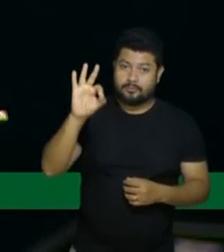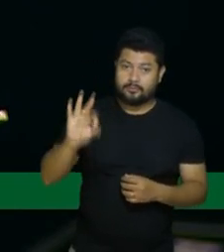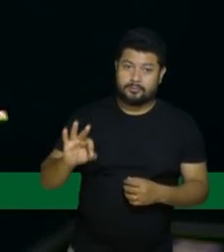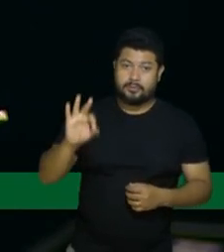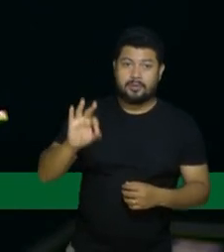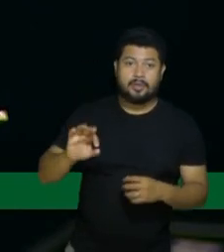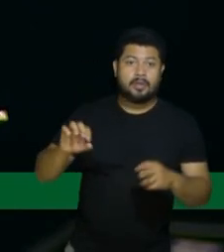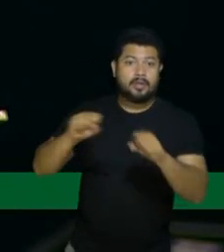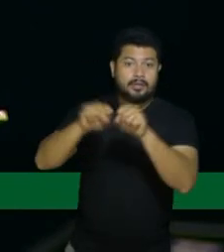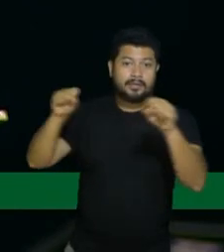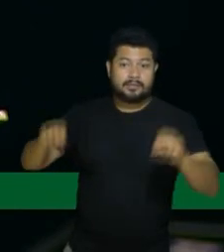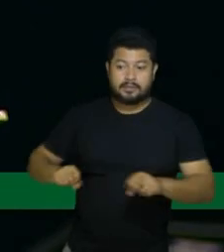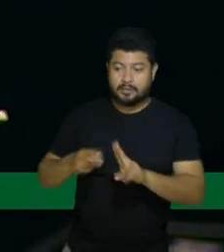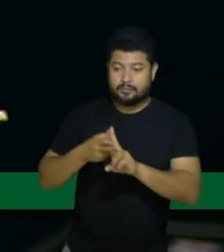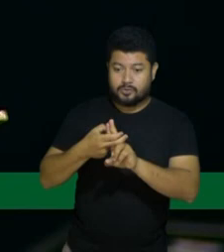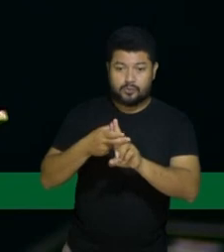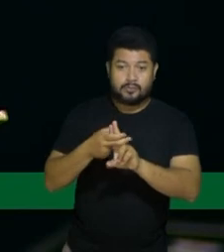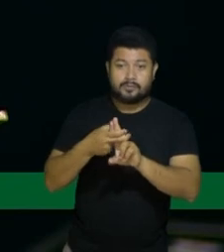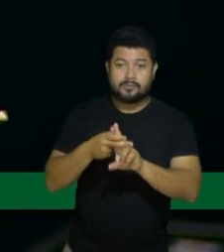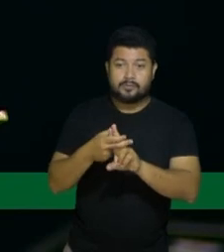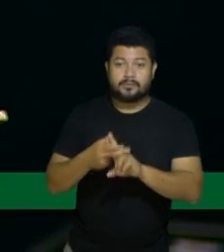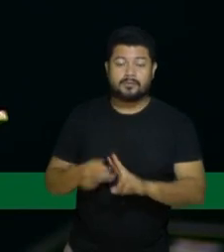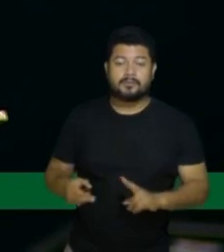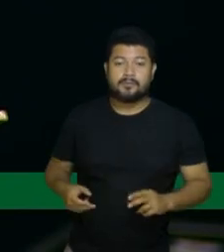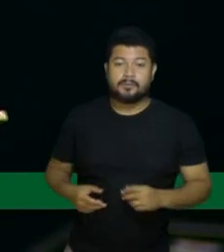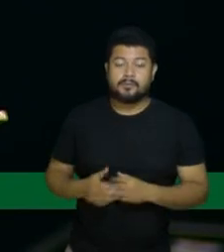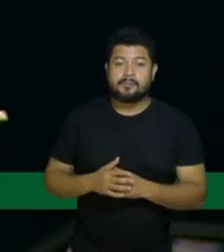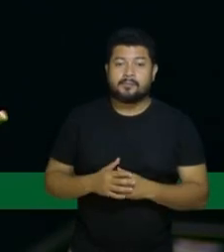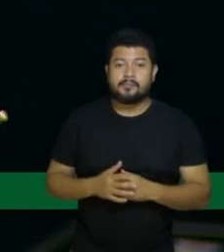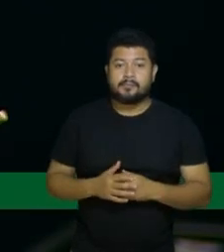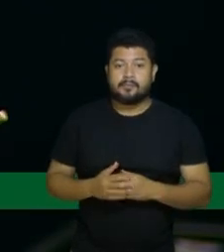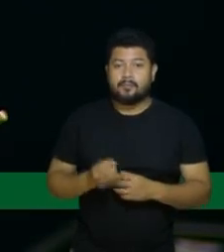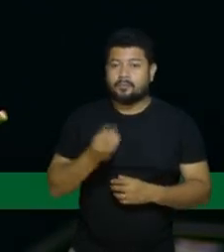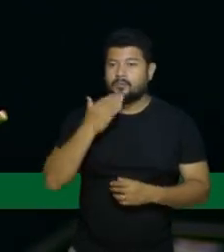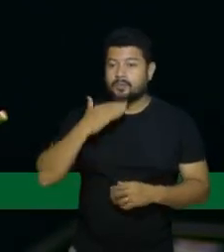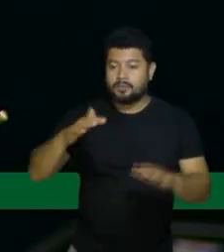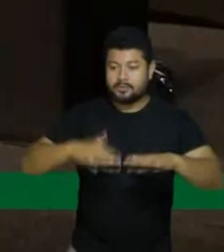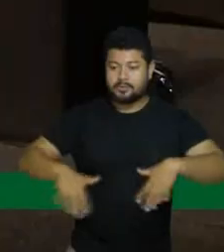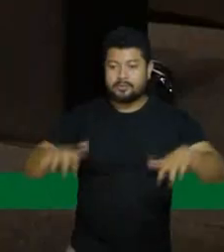sistema único de saúde muito obrigada uma boa